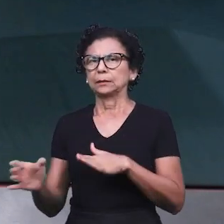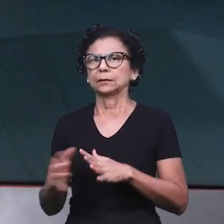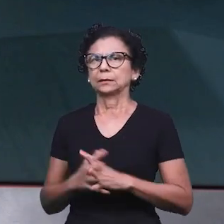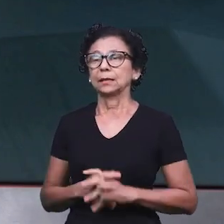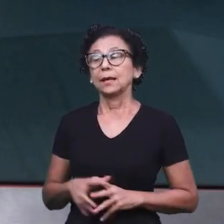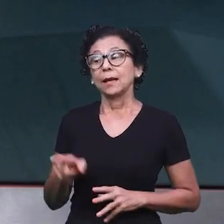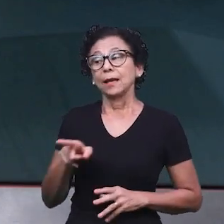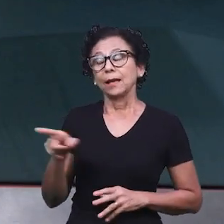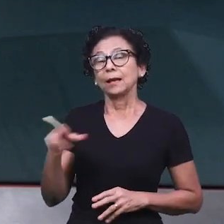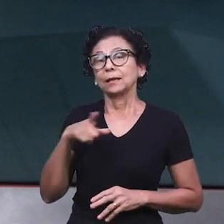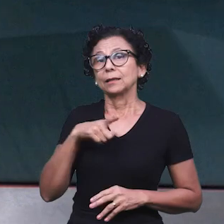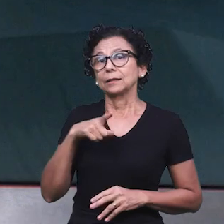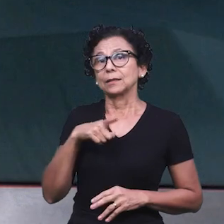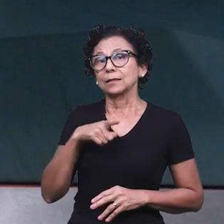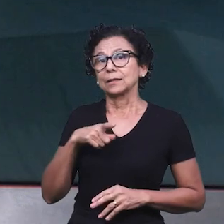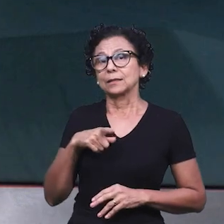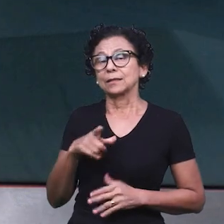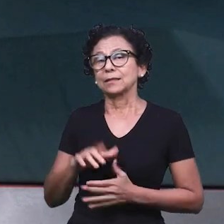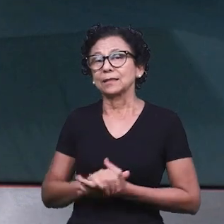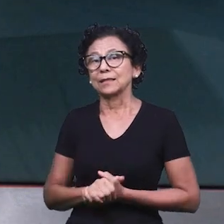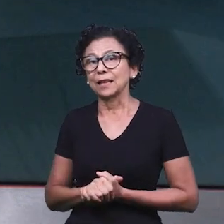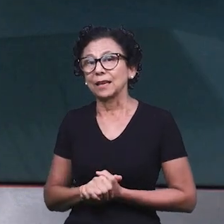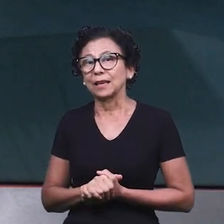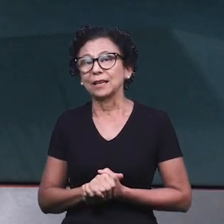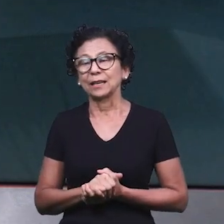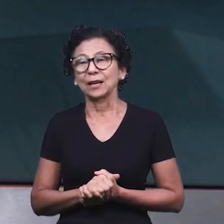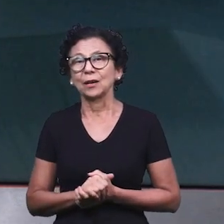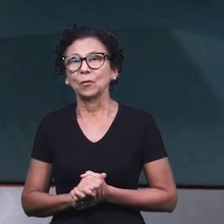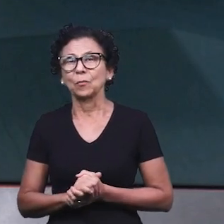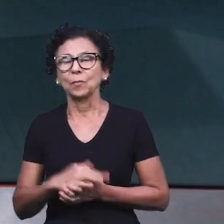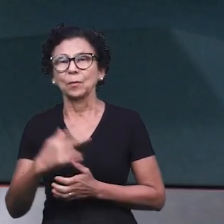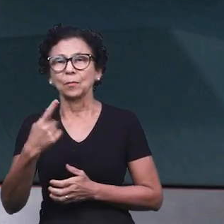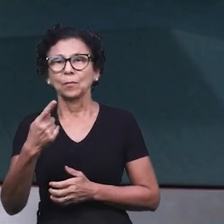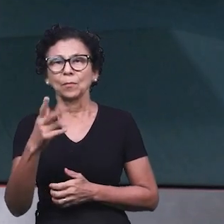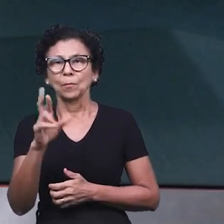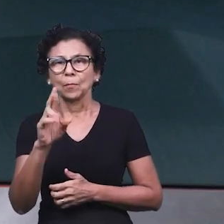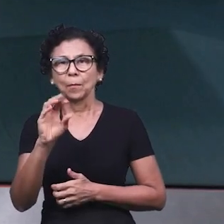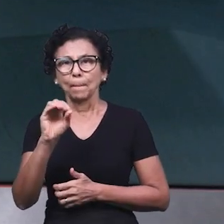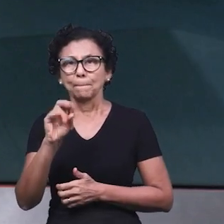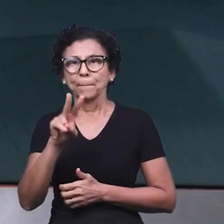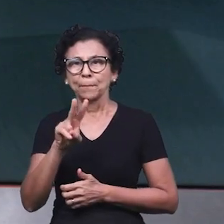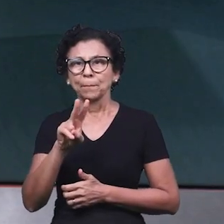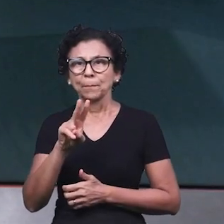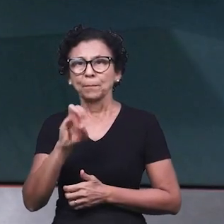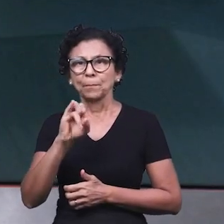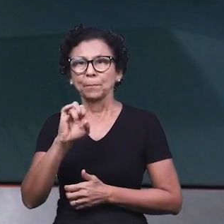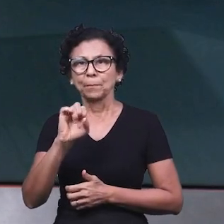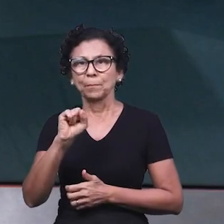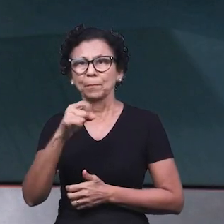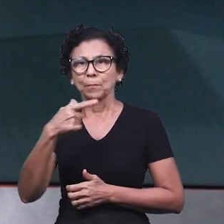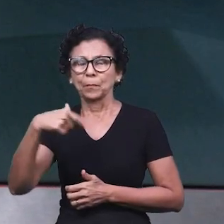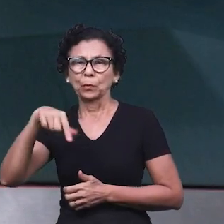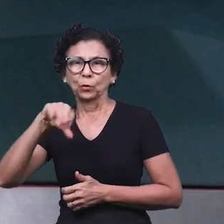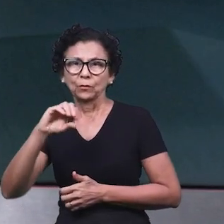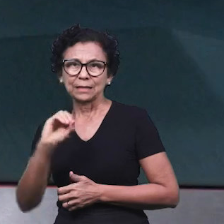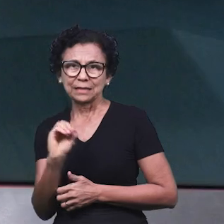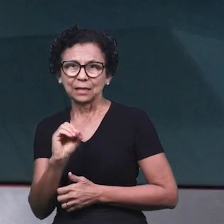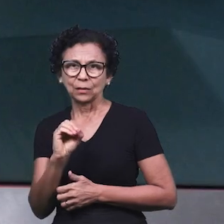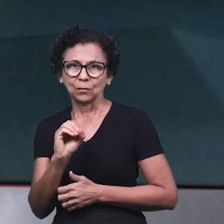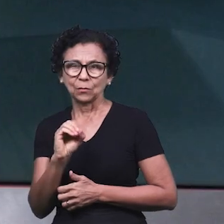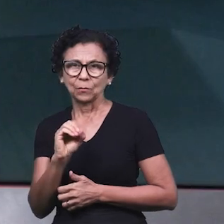estabelecidos, existe ali uma conta própria dele que chama provisão para